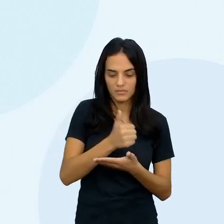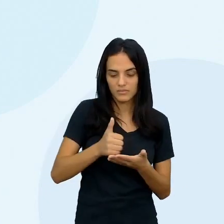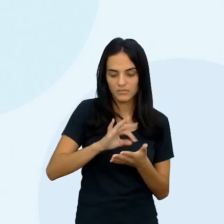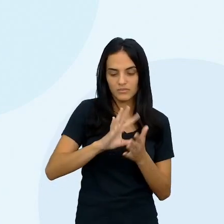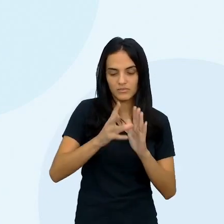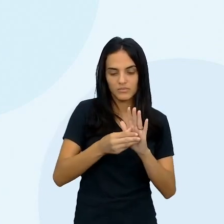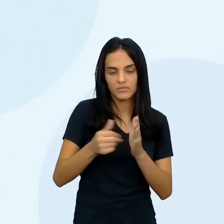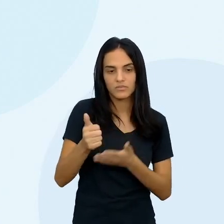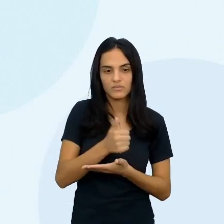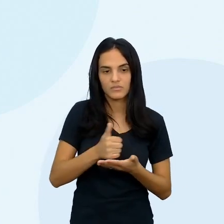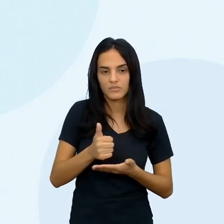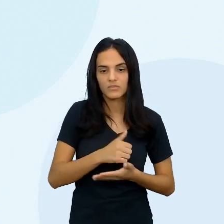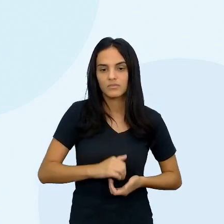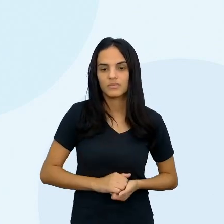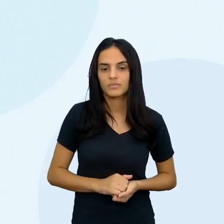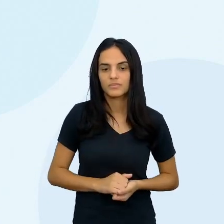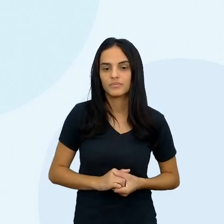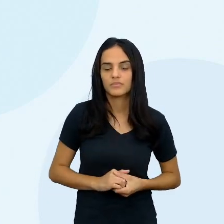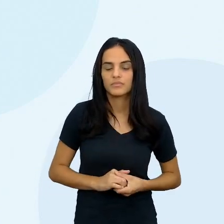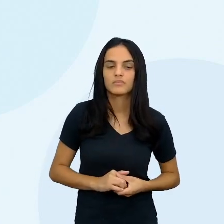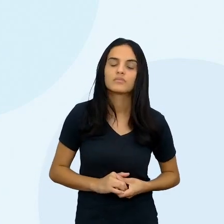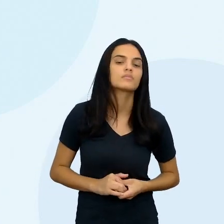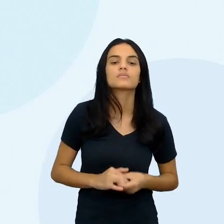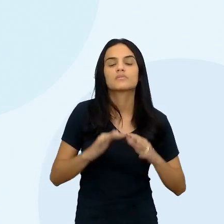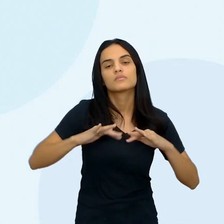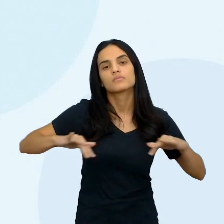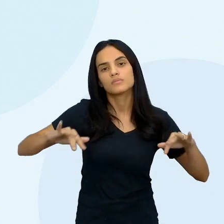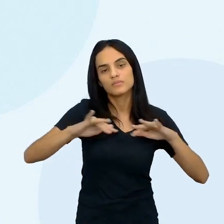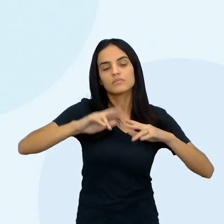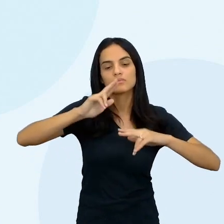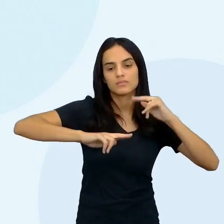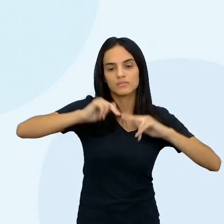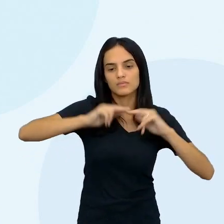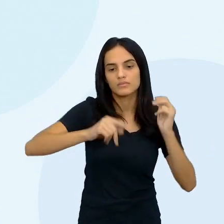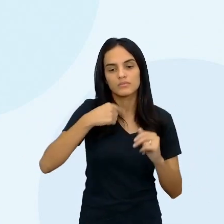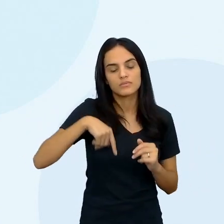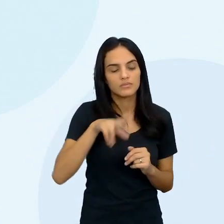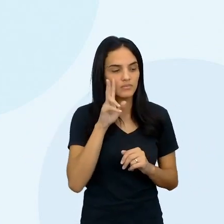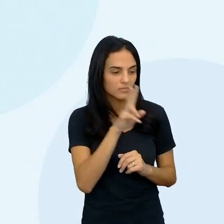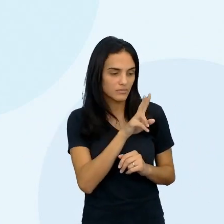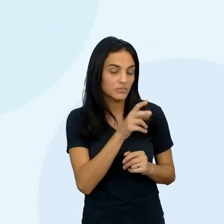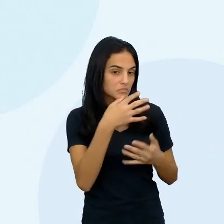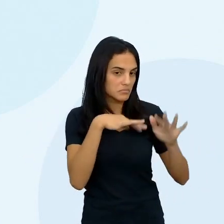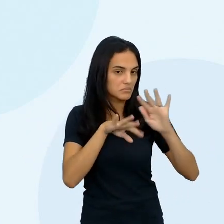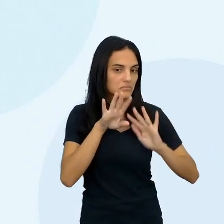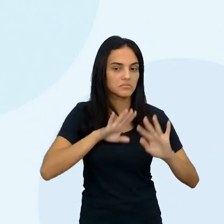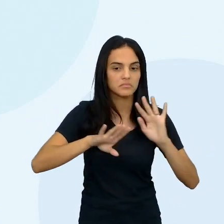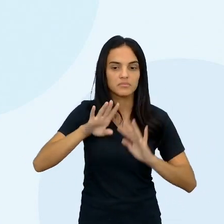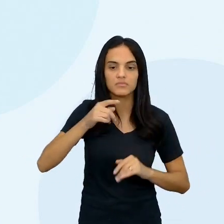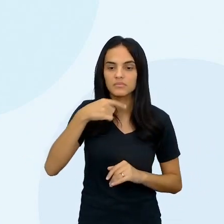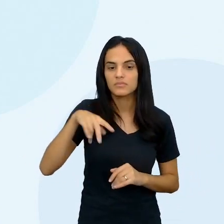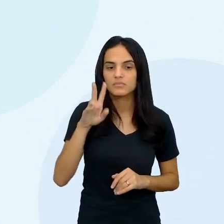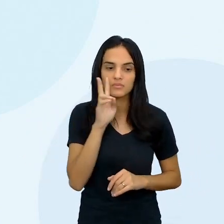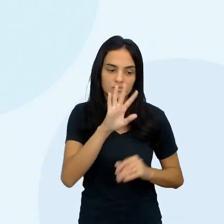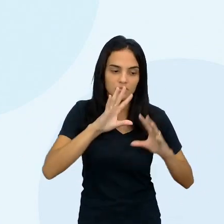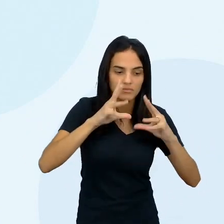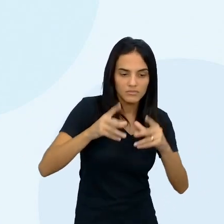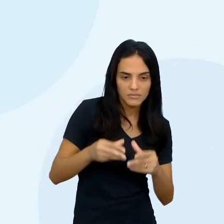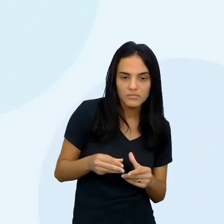geral básica. É que em todo o material a gente observa esse cuidado. É possível ver todas